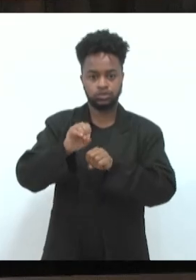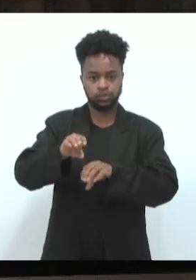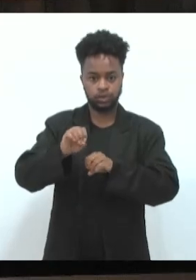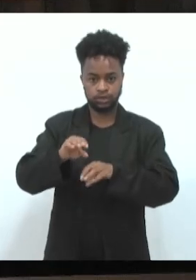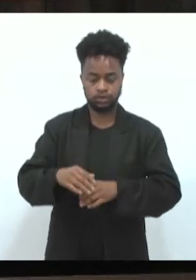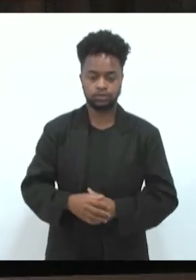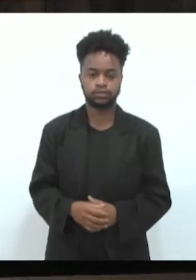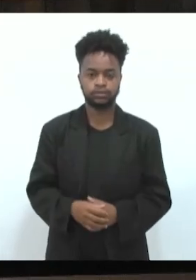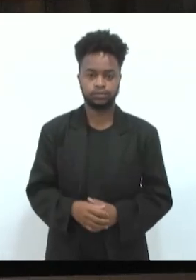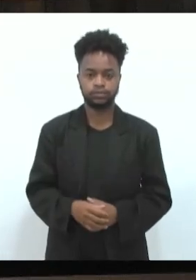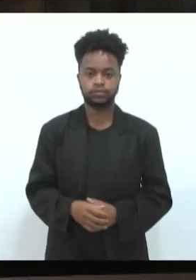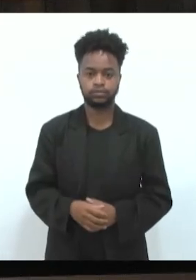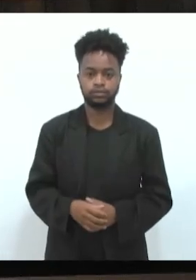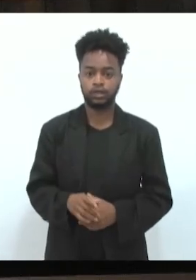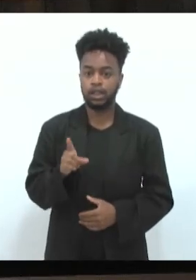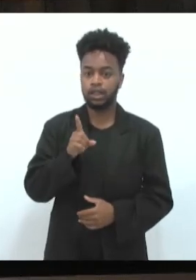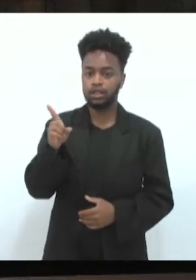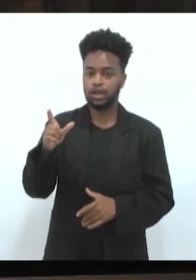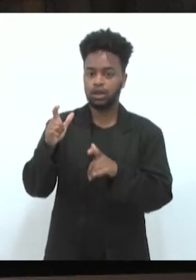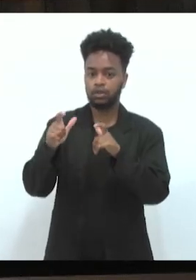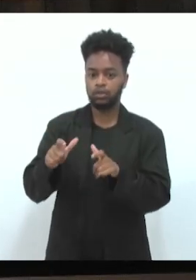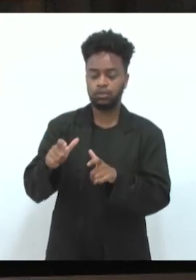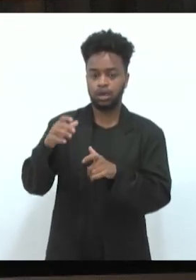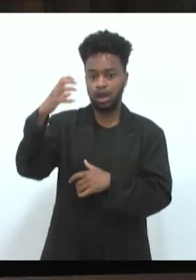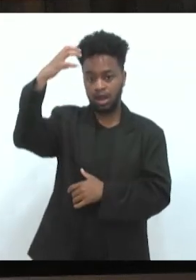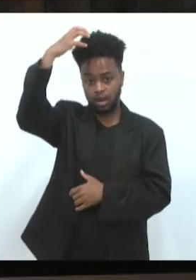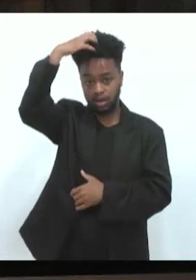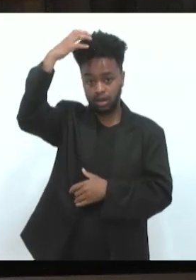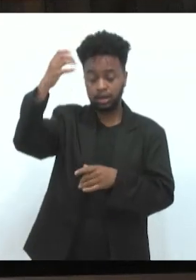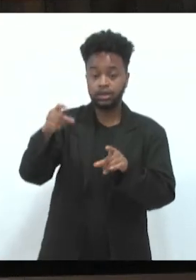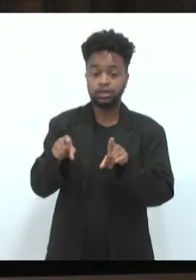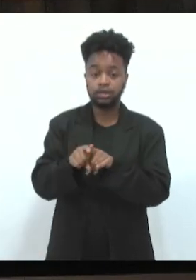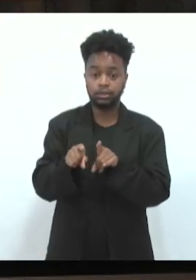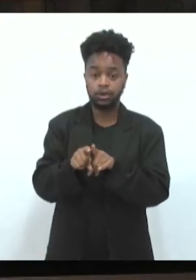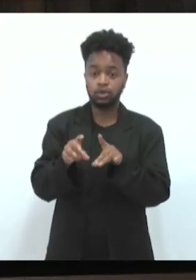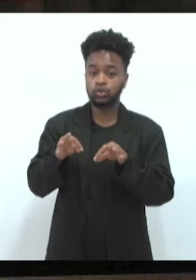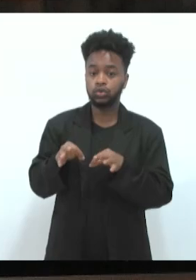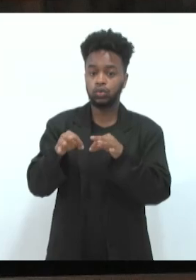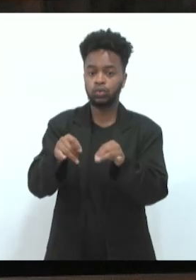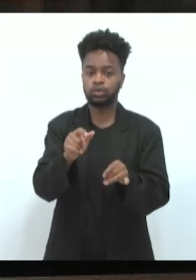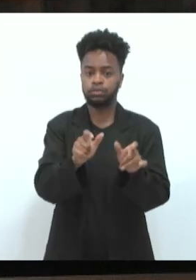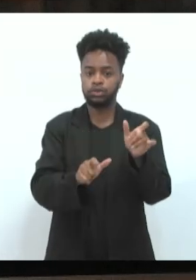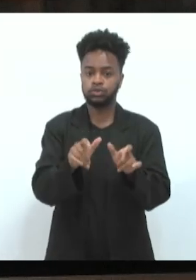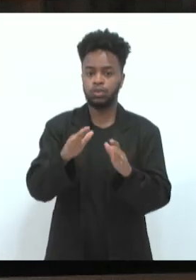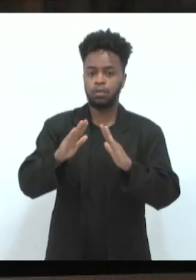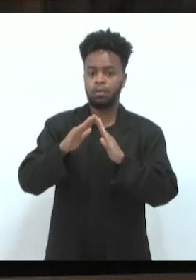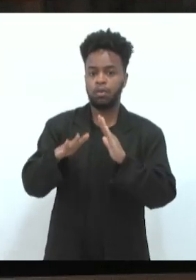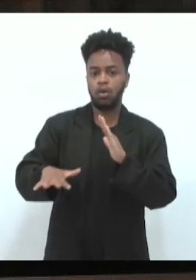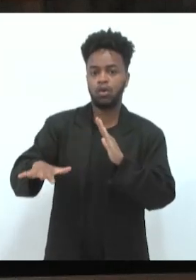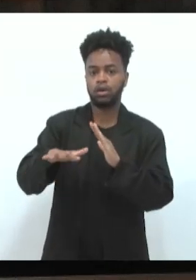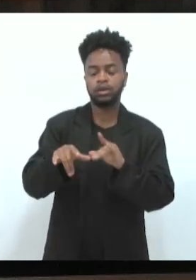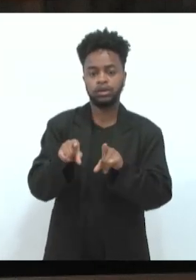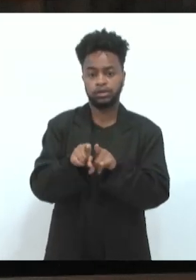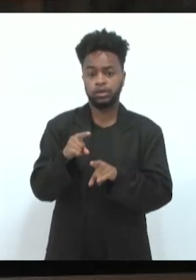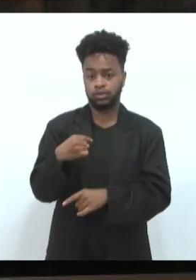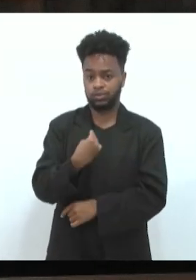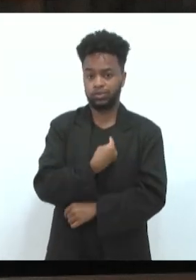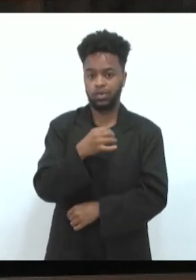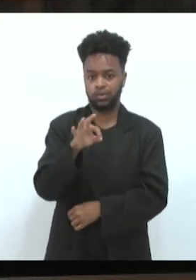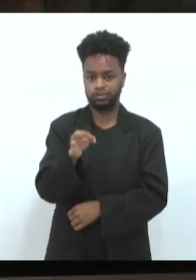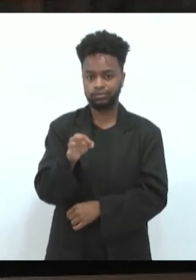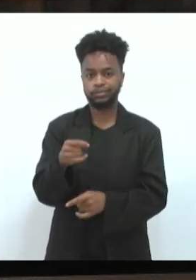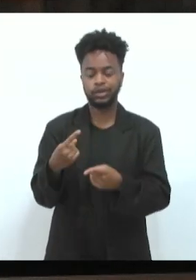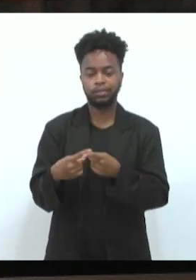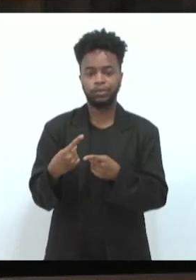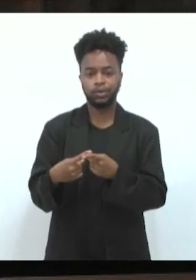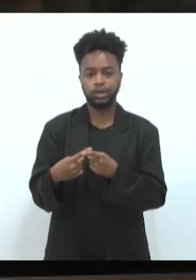Educação, do município de Angra dos Reis, mas também de todos os moradores e nossa, porque